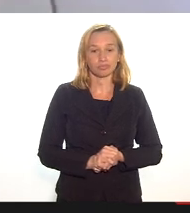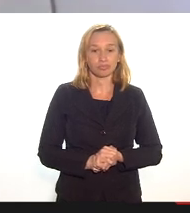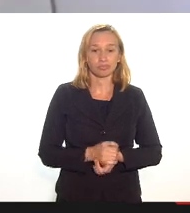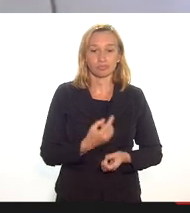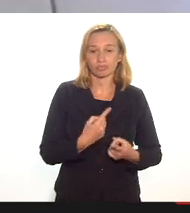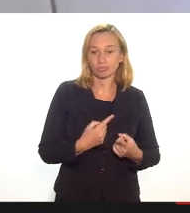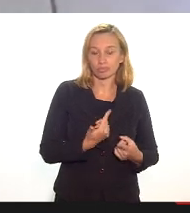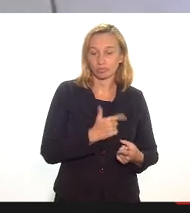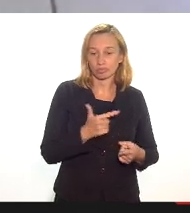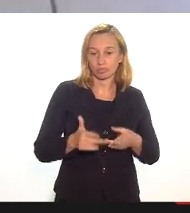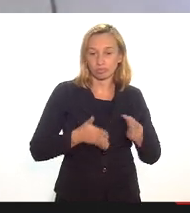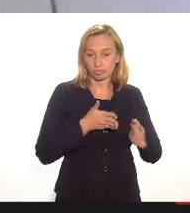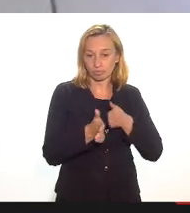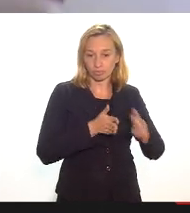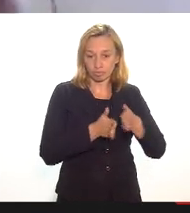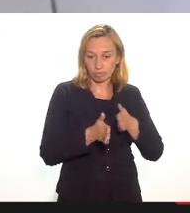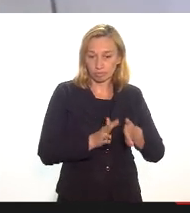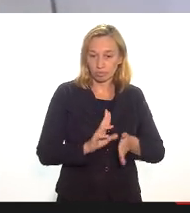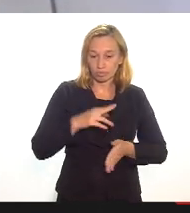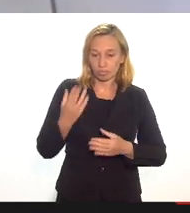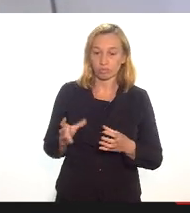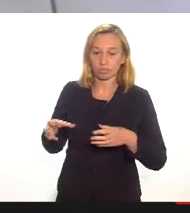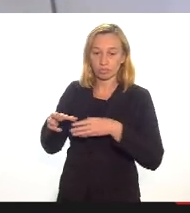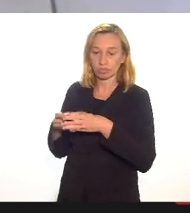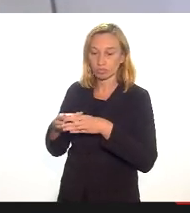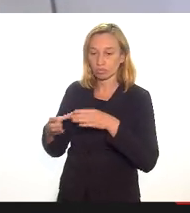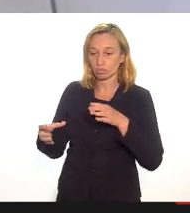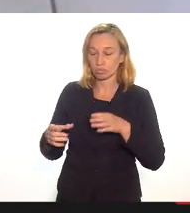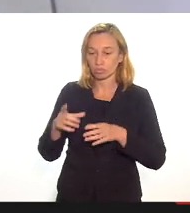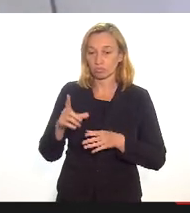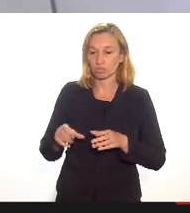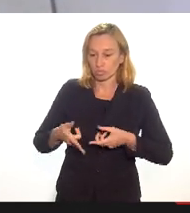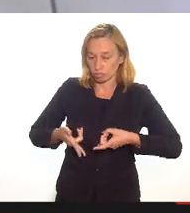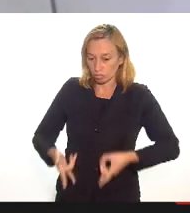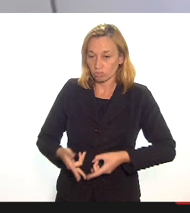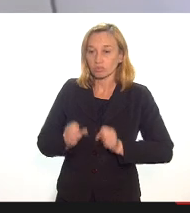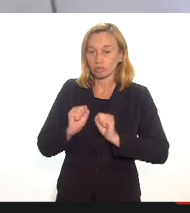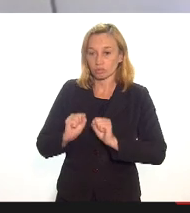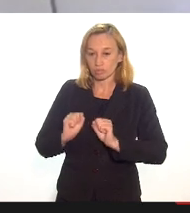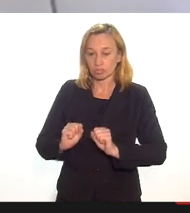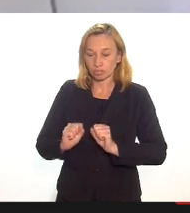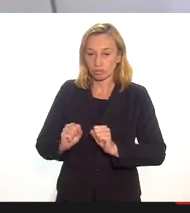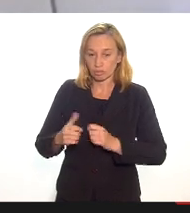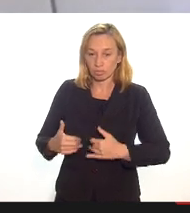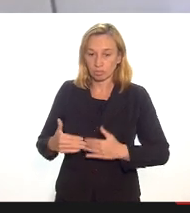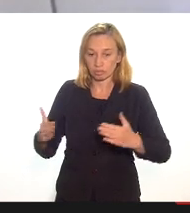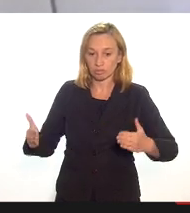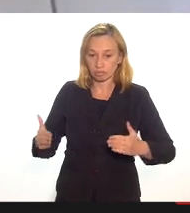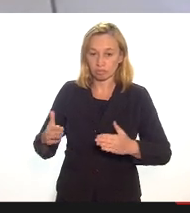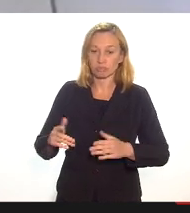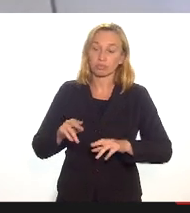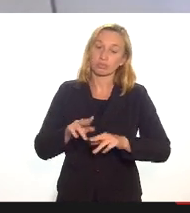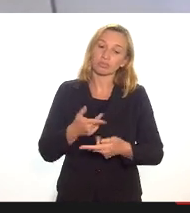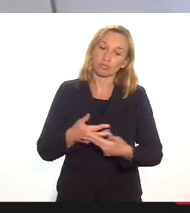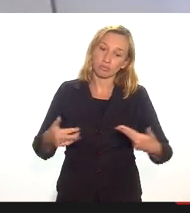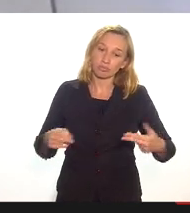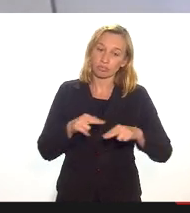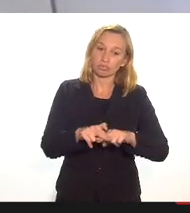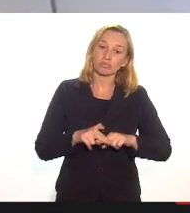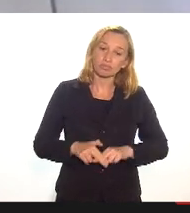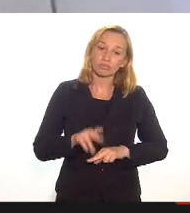não dá acesso, seja a ociosidade porque tem um conjunto de leitos que poderiam estar operacionais e, por vários motivos,